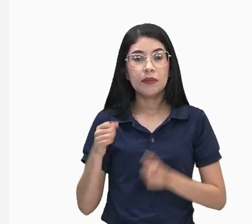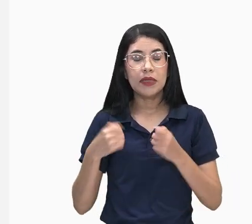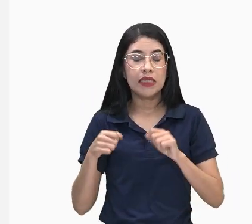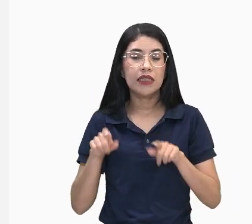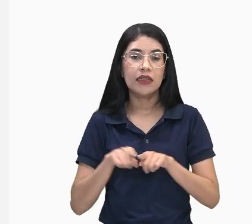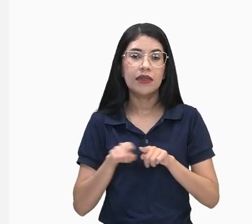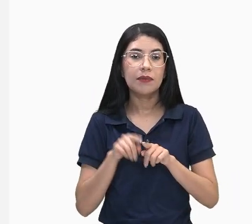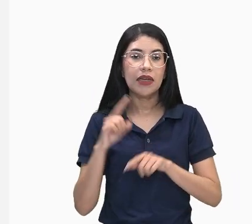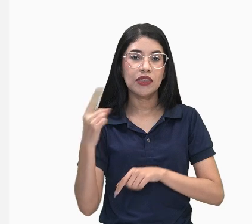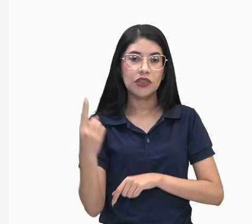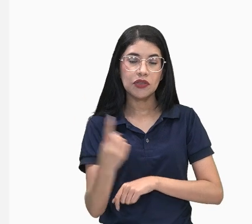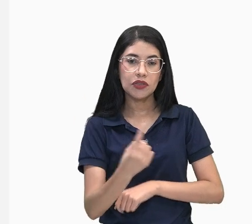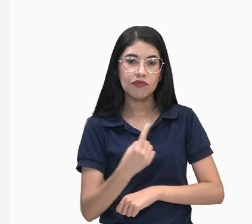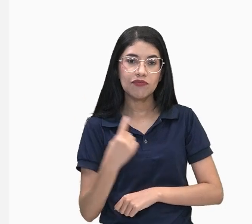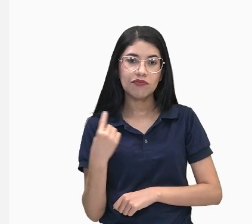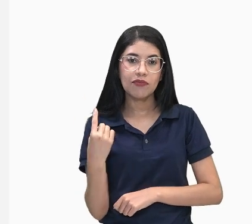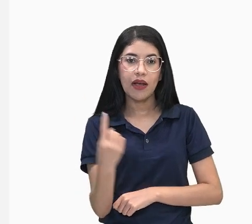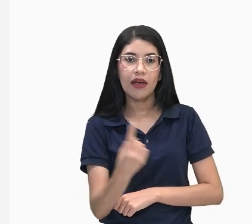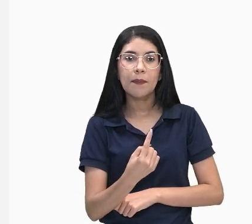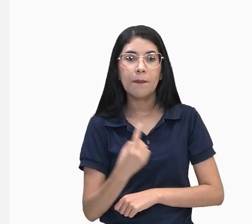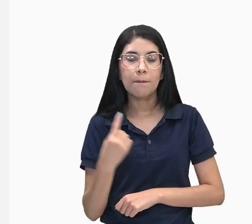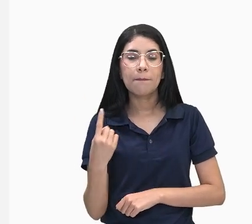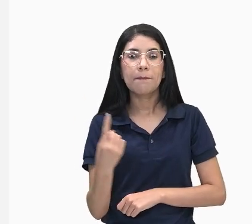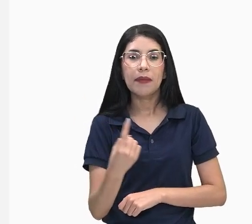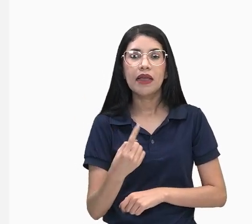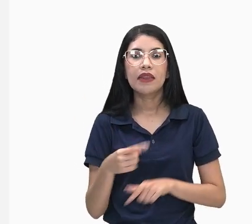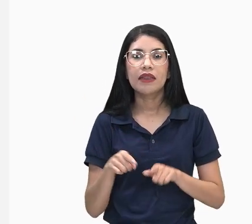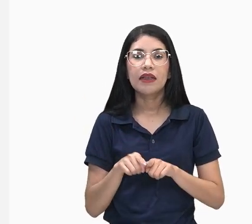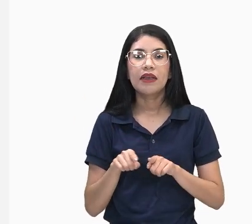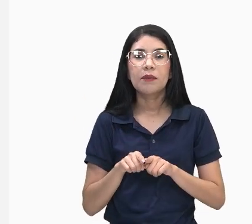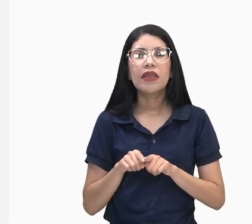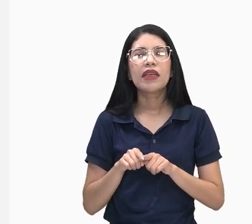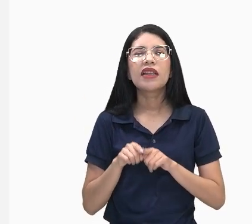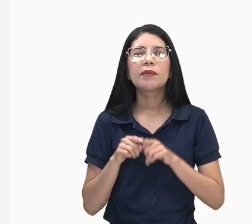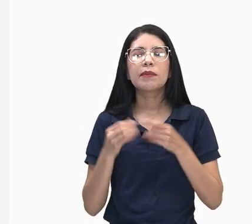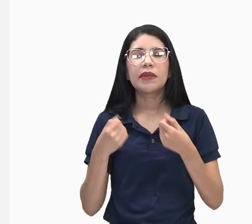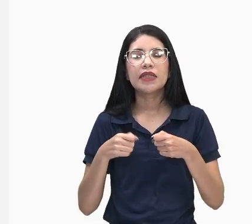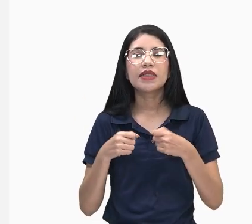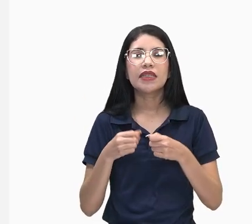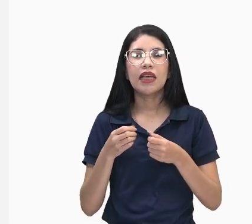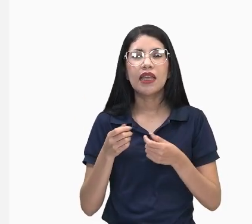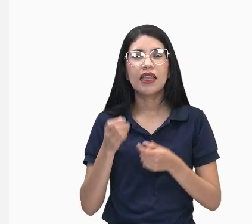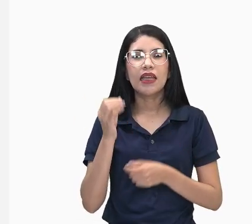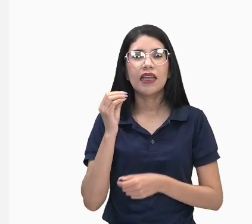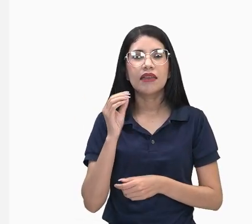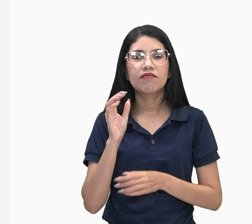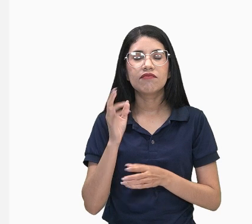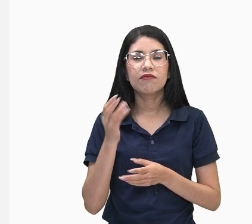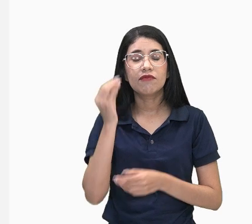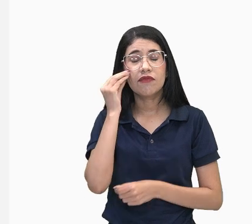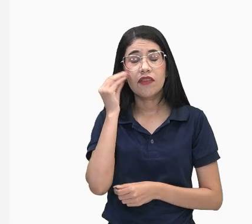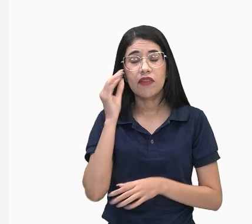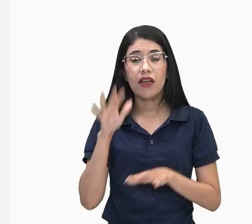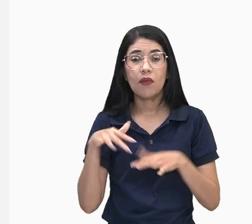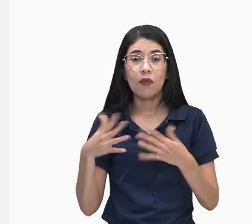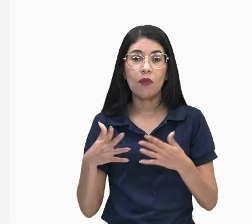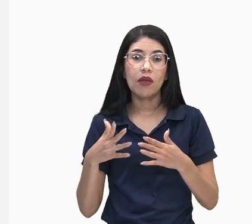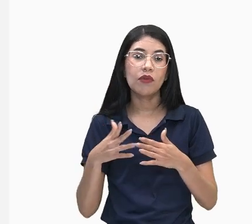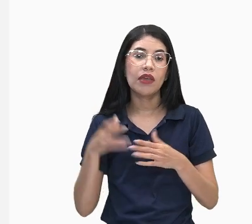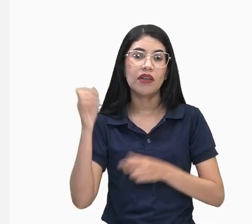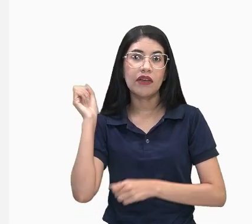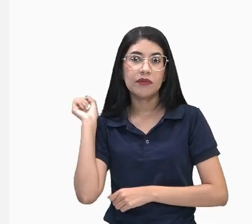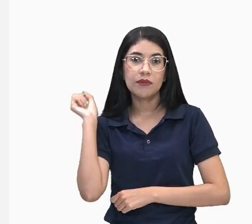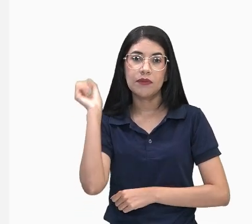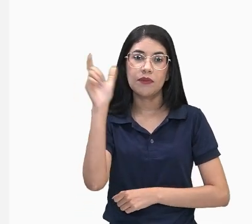giro, né, com esta bola de ferro, e em determinado momento calcular ali o tempo específico que ele precisa soltar essa bola